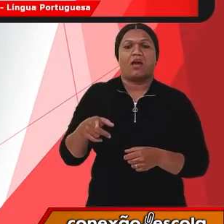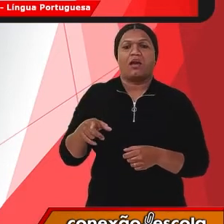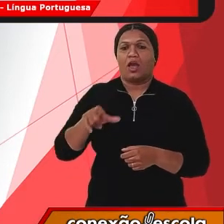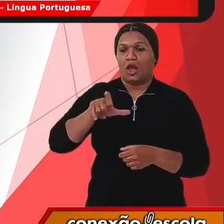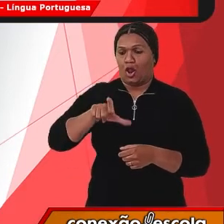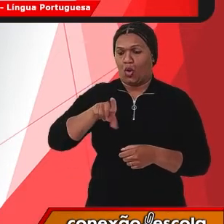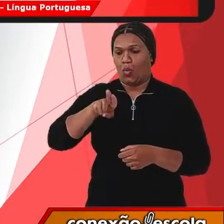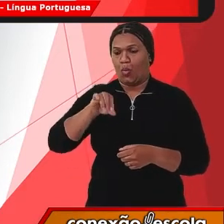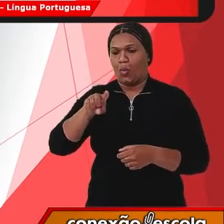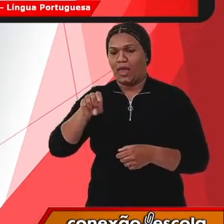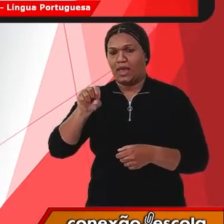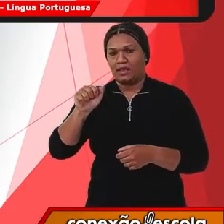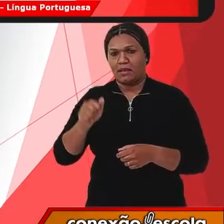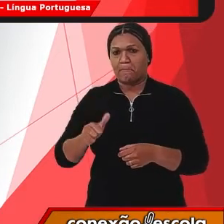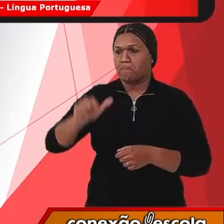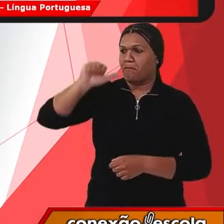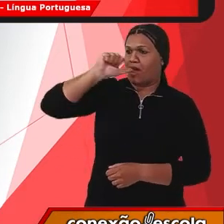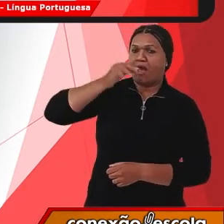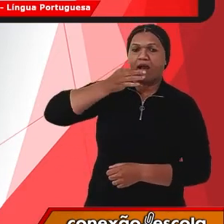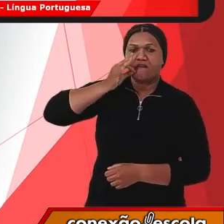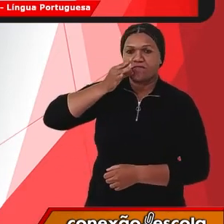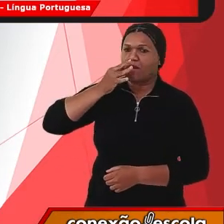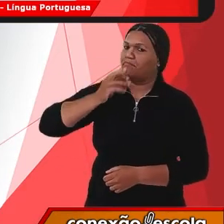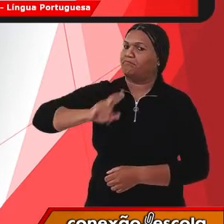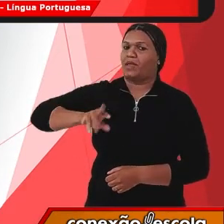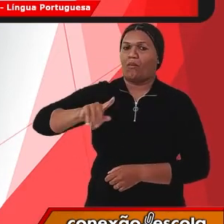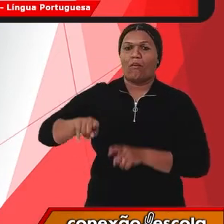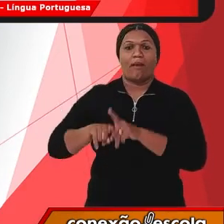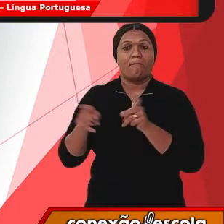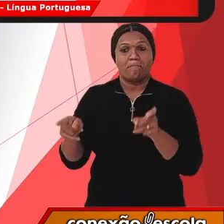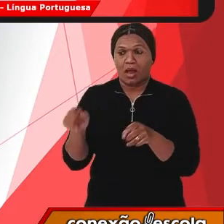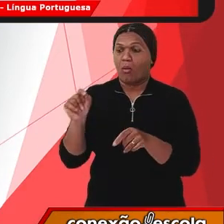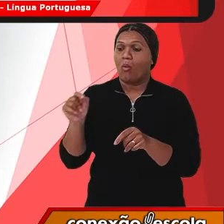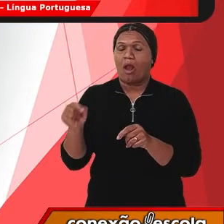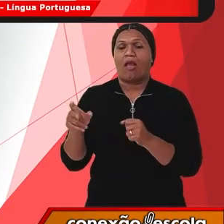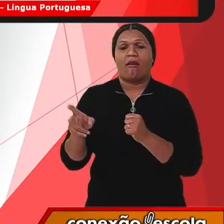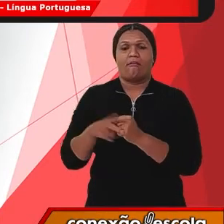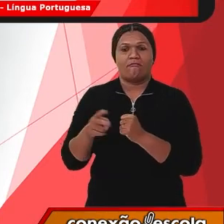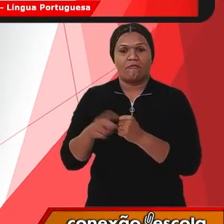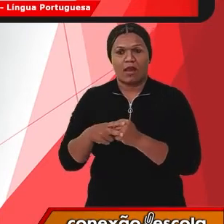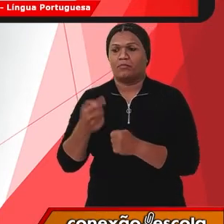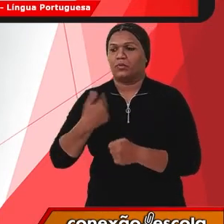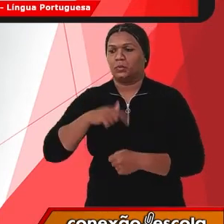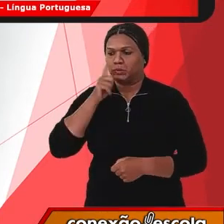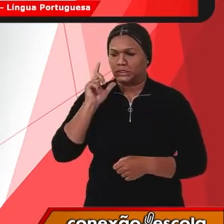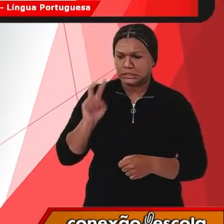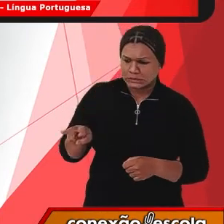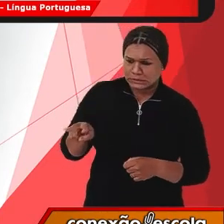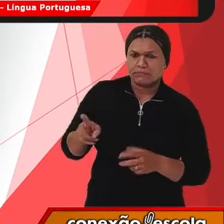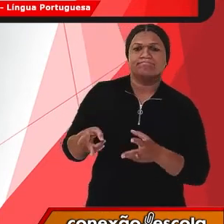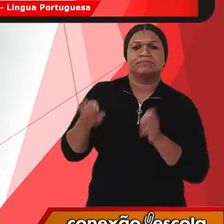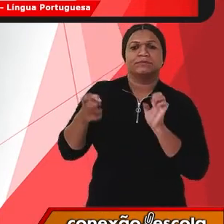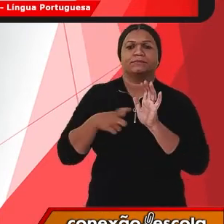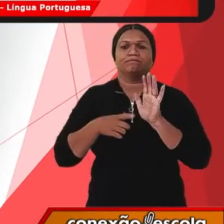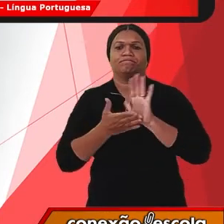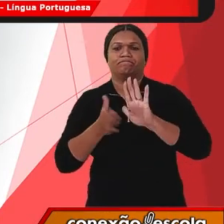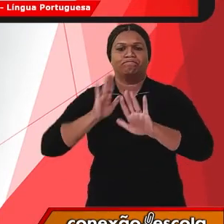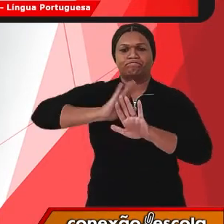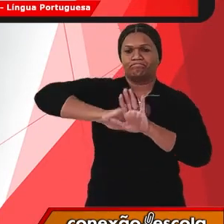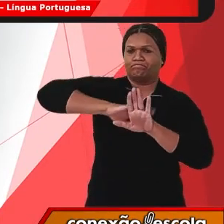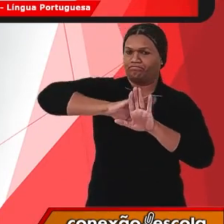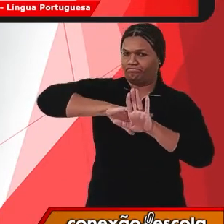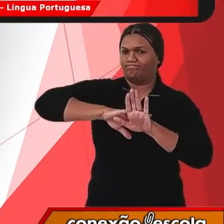não está mais graças ao verbo nós conseguimos recuperar essa informação que está subentendida